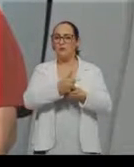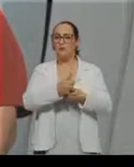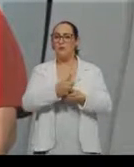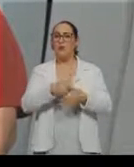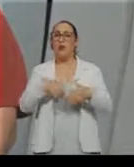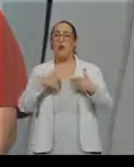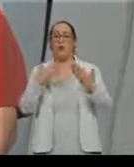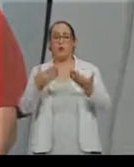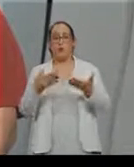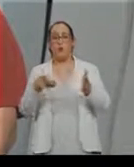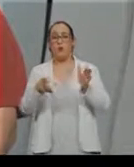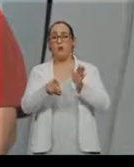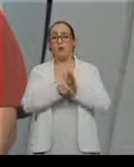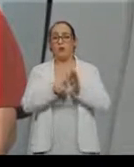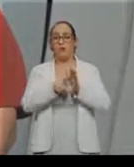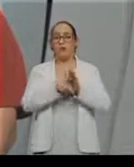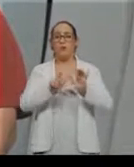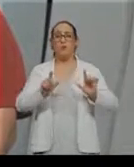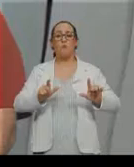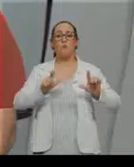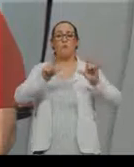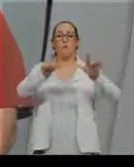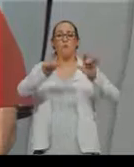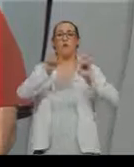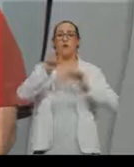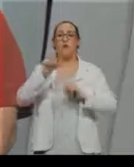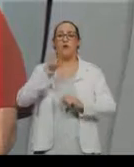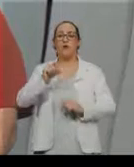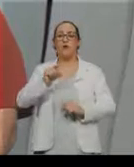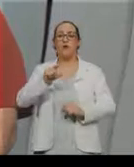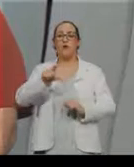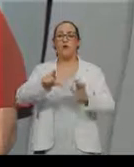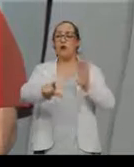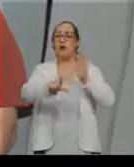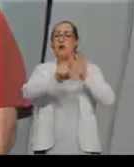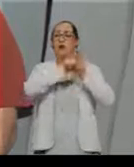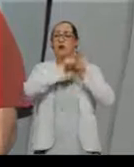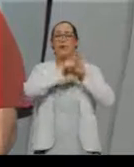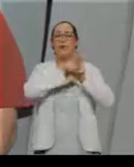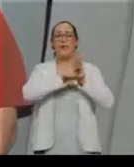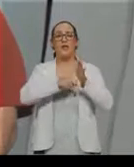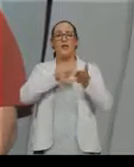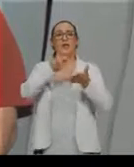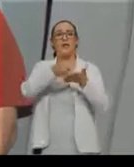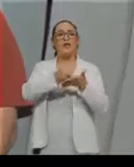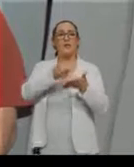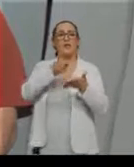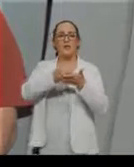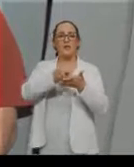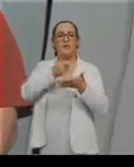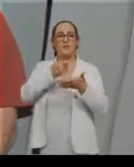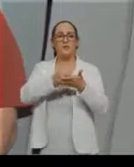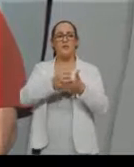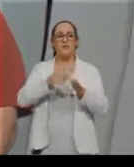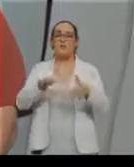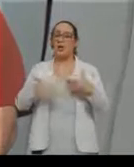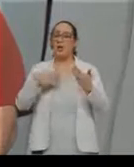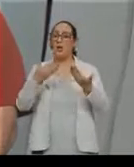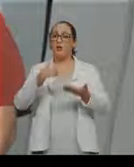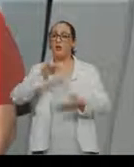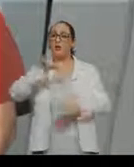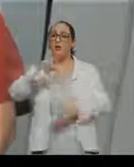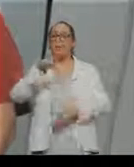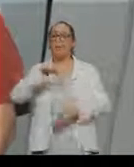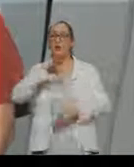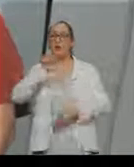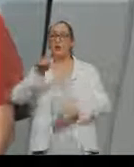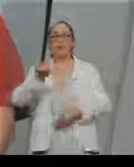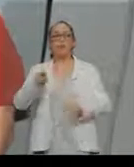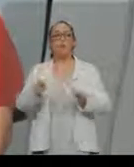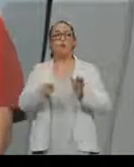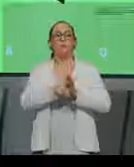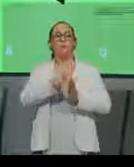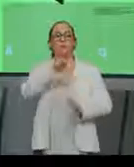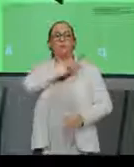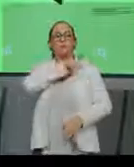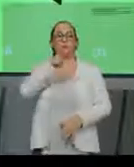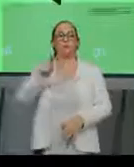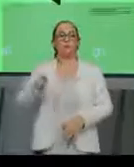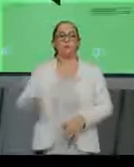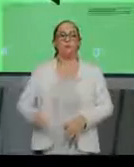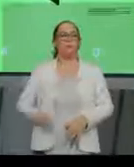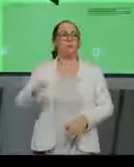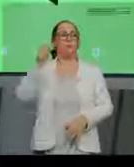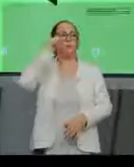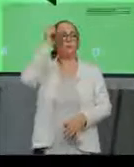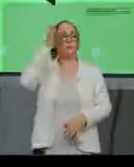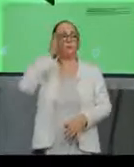legalidade, para exigir que a lei fosse cumprida e que João Goulart fosse empossado como presidente do Brasil.